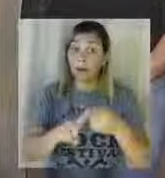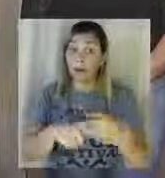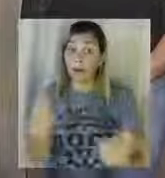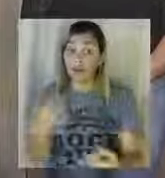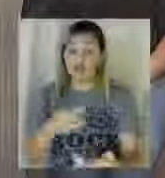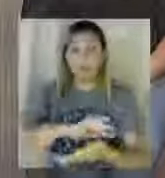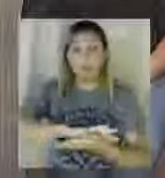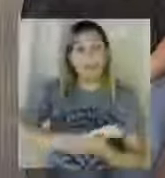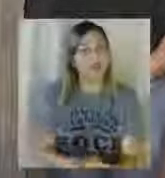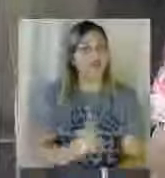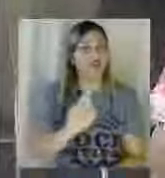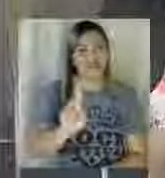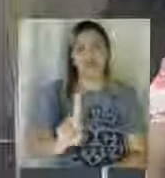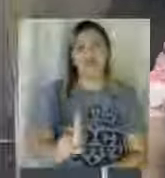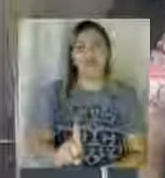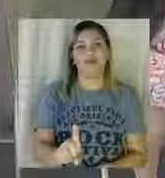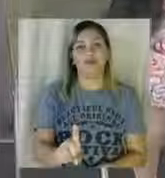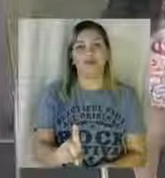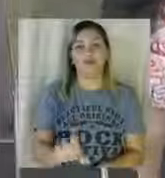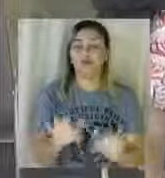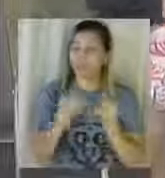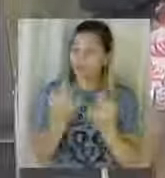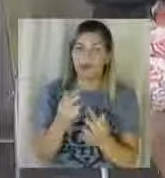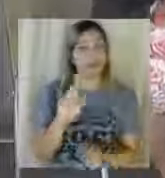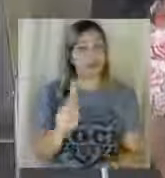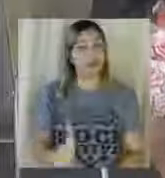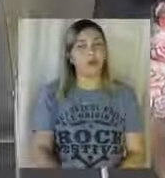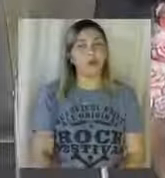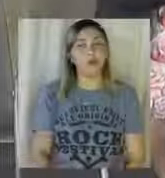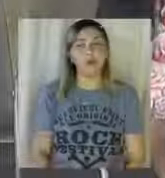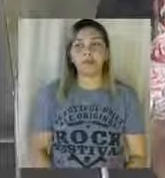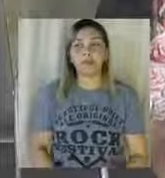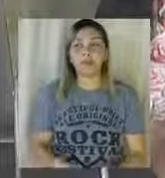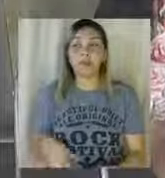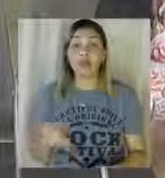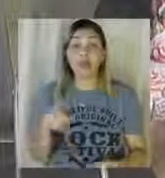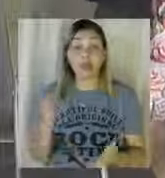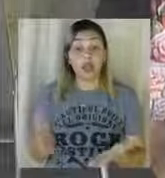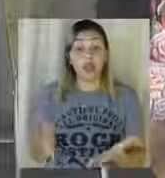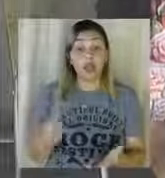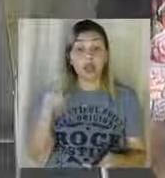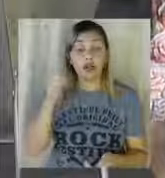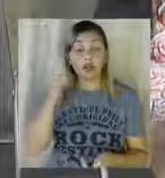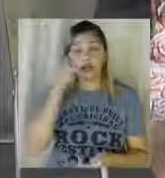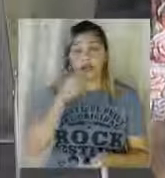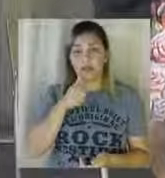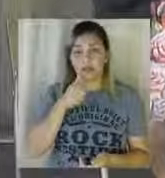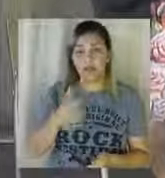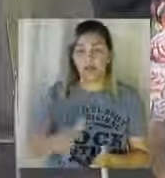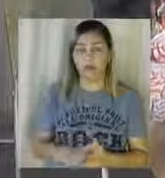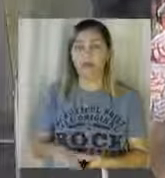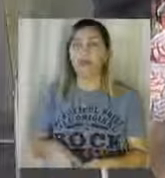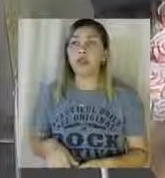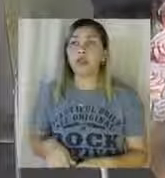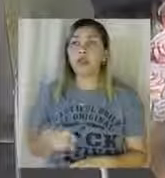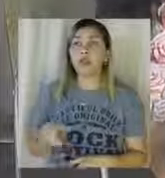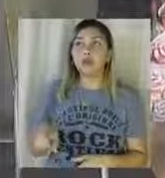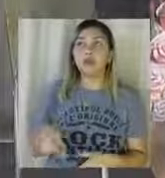diferente. Alessandra, você se sente, principalmente no ambiente escolar ou em sociedade, momentos